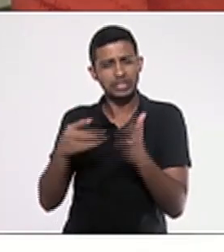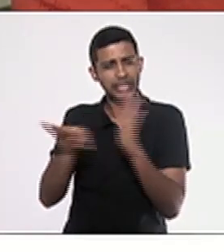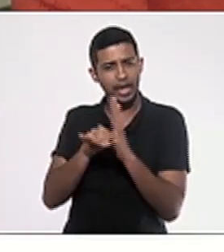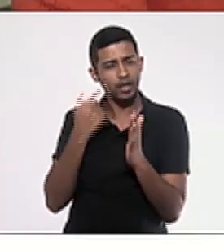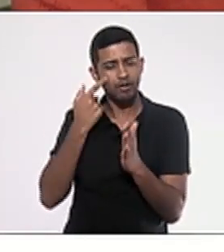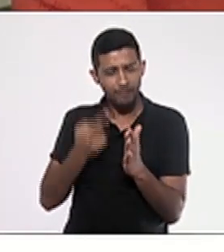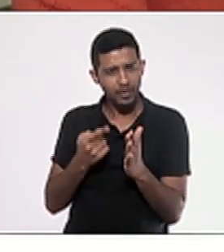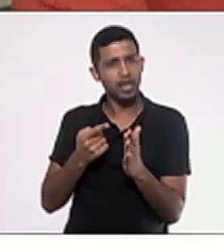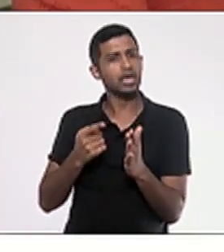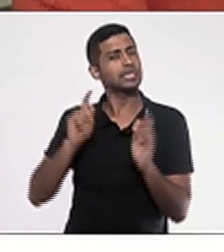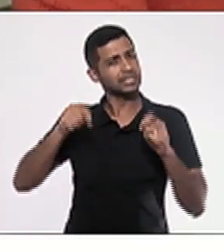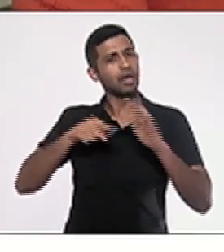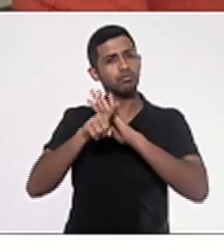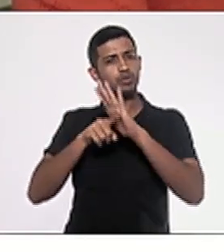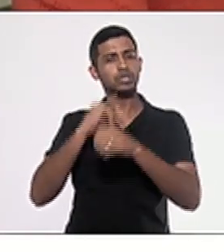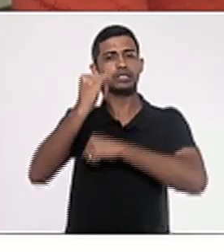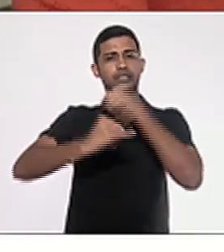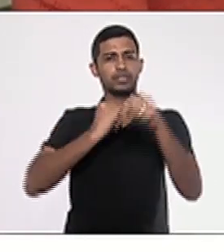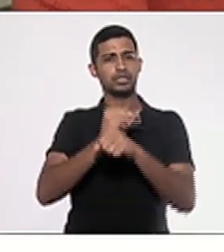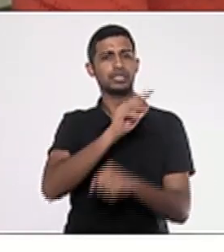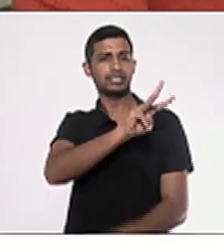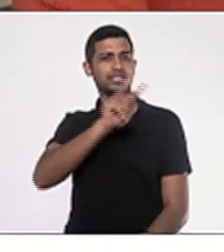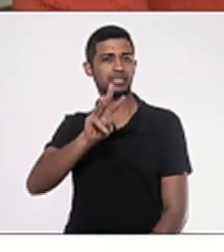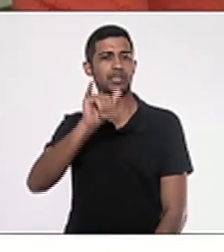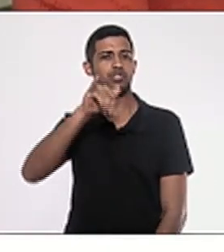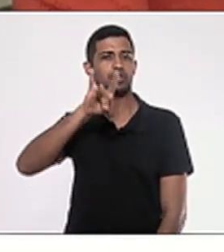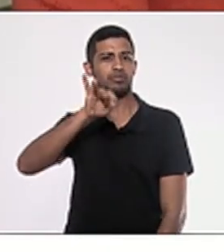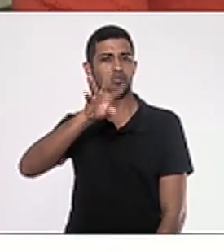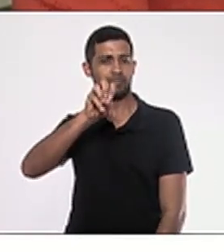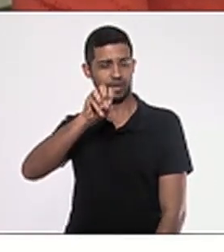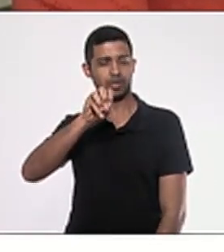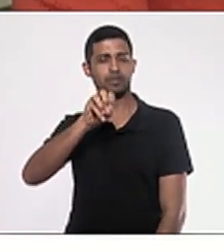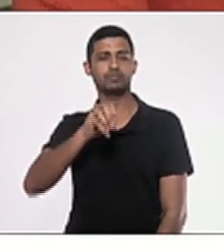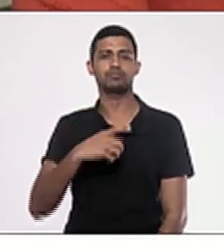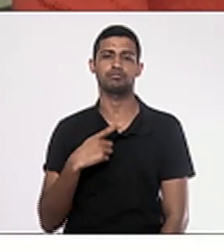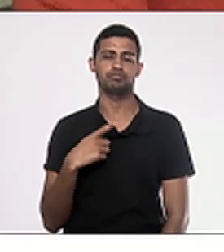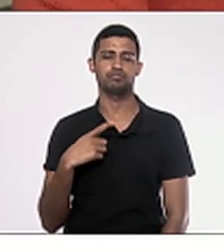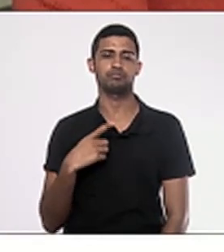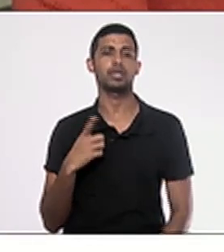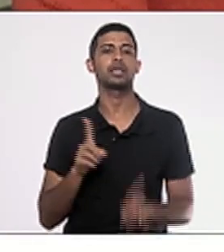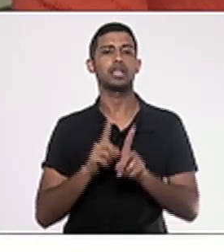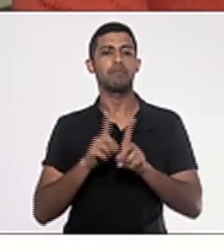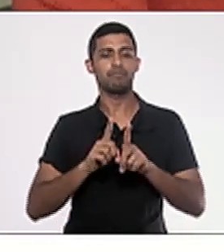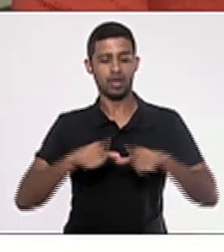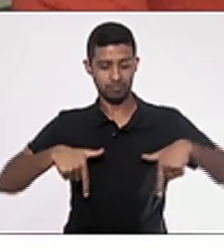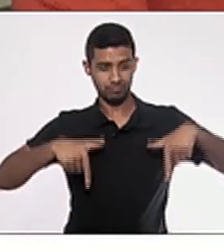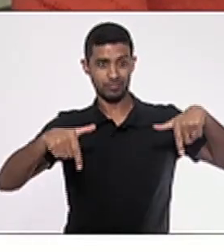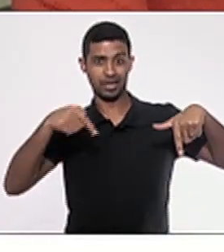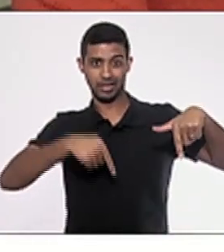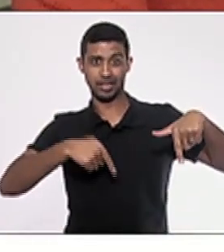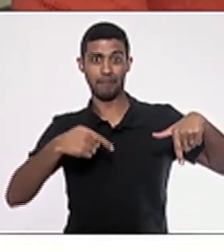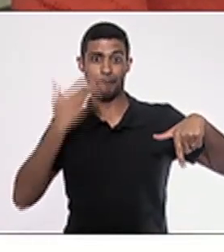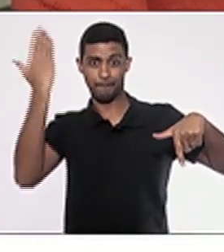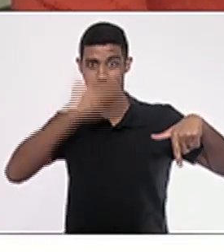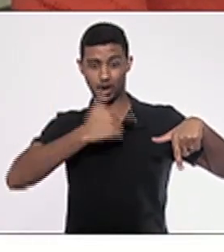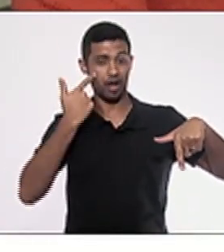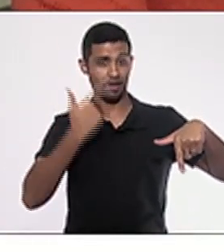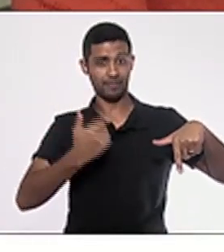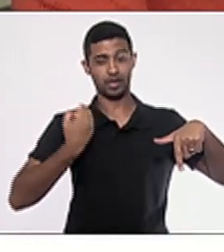a consulta pode ser acessada pelo site do Inmetro. O nosso certificado de registro do laboratório